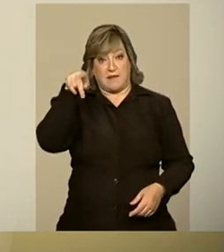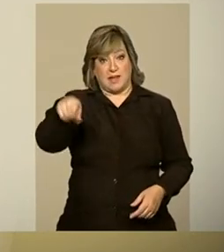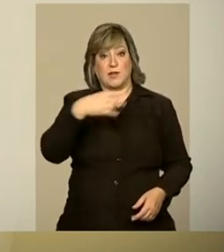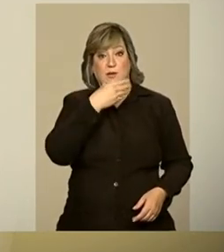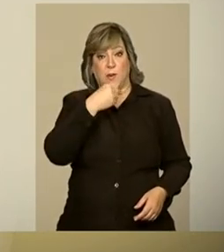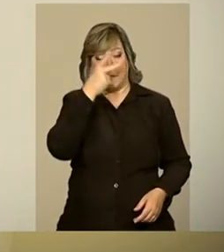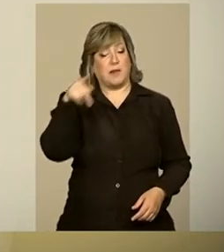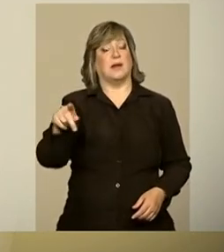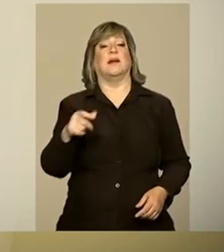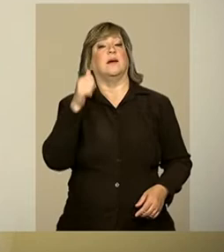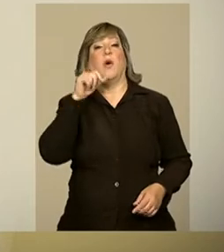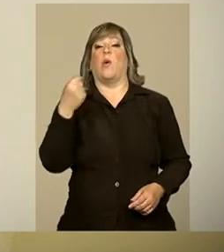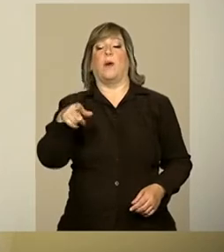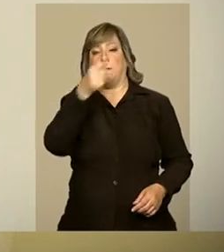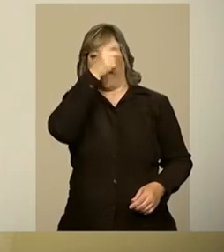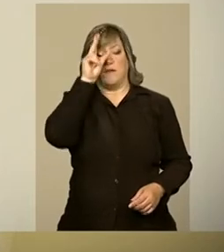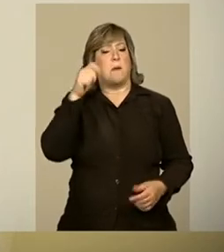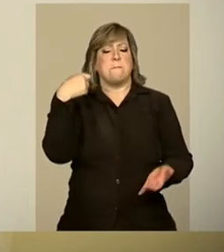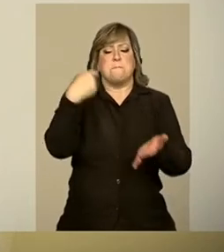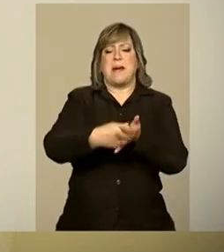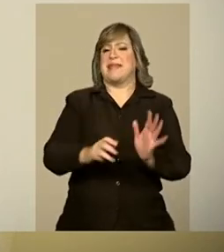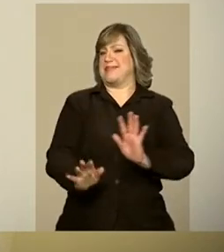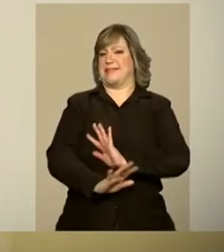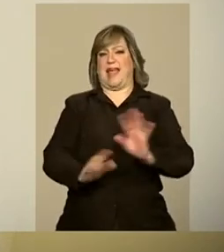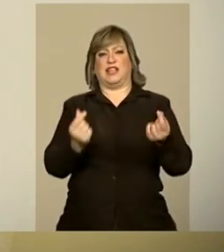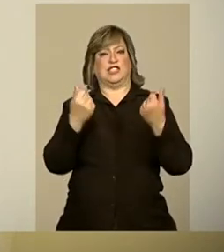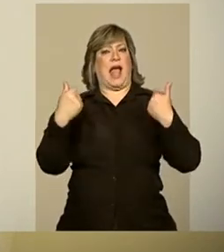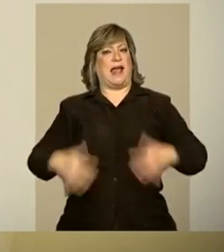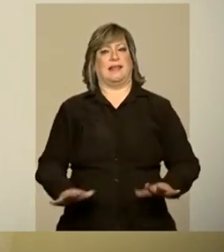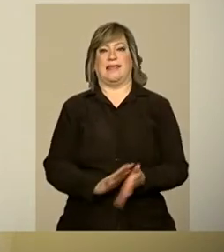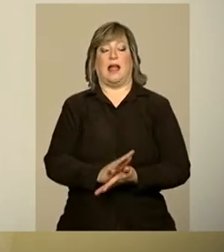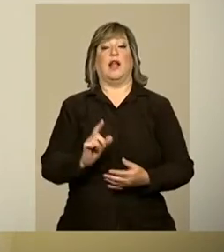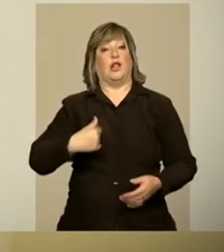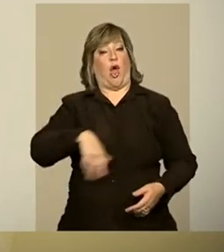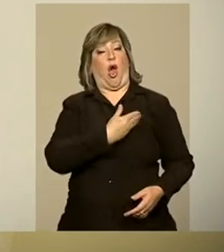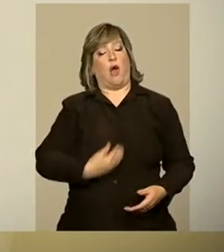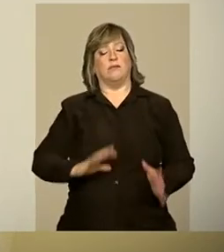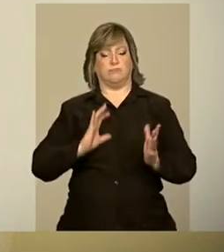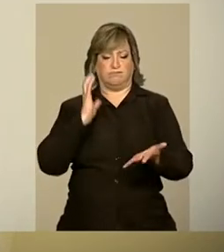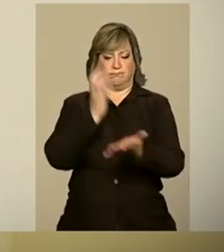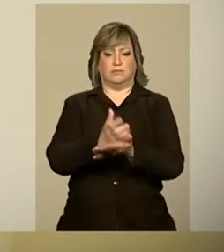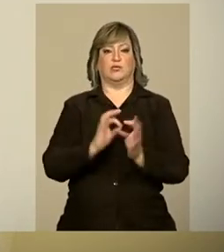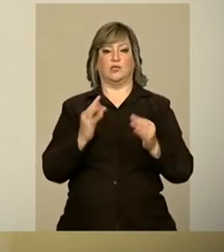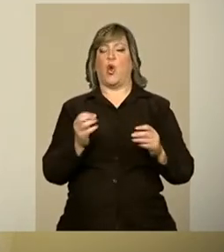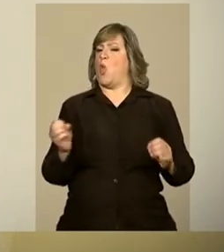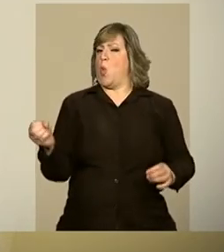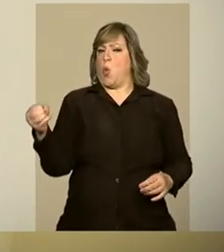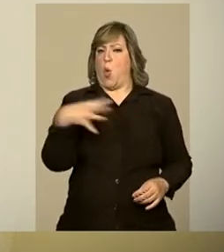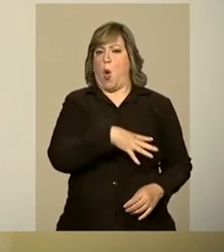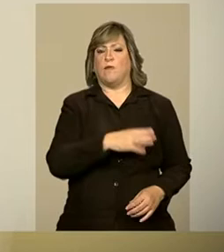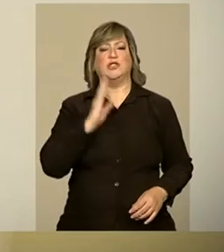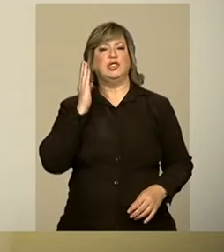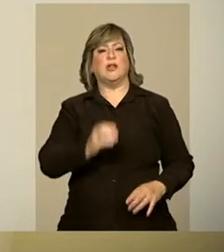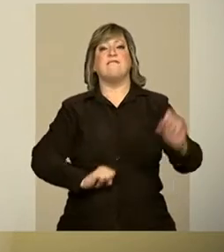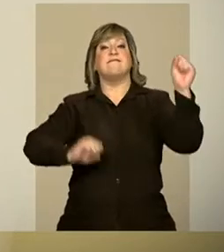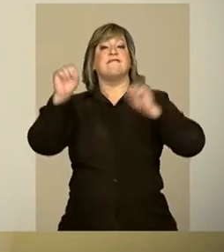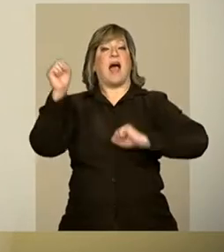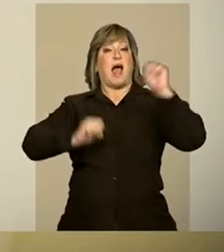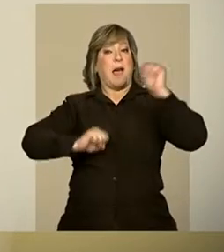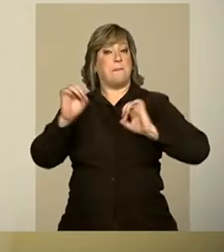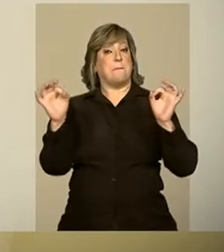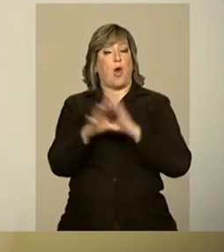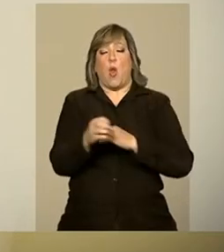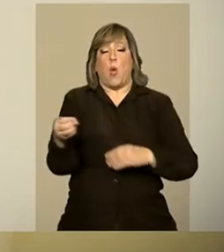nenhum centavo por ela. Todas as máquinas, Luciano, são novas, dos melhores modelos, saídas da